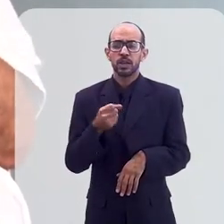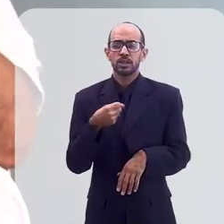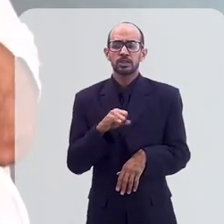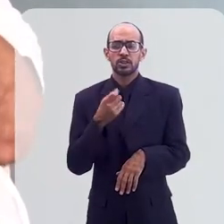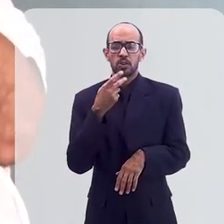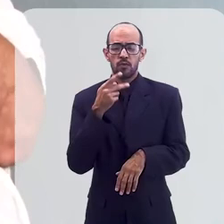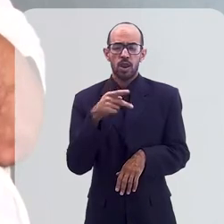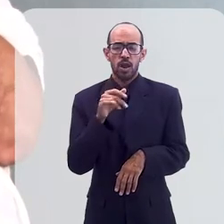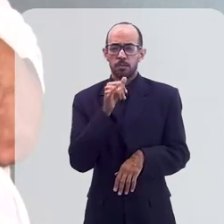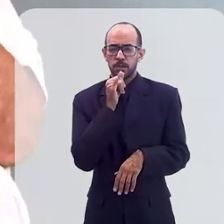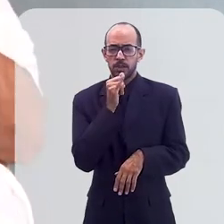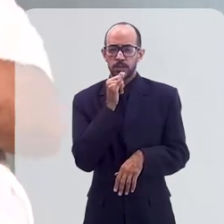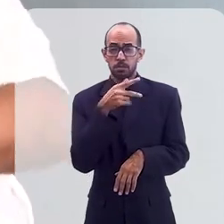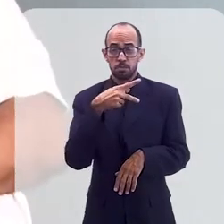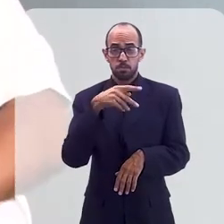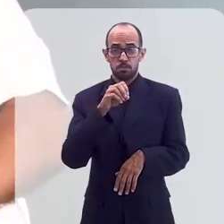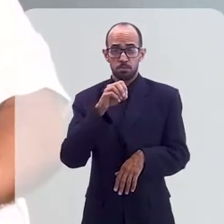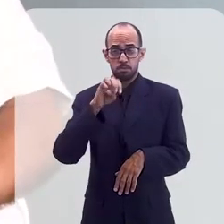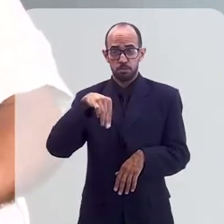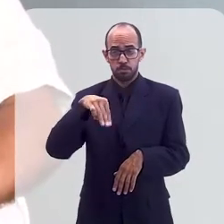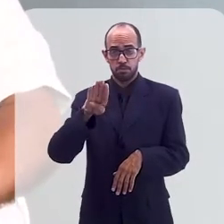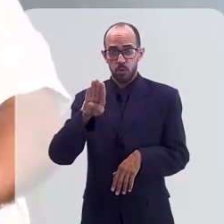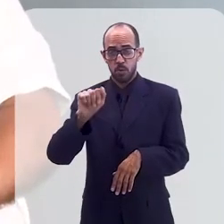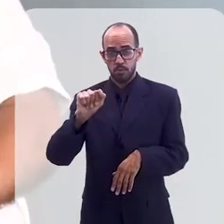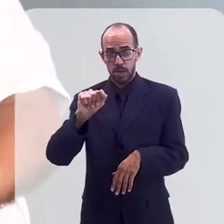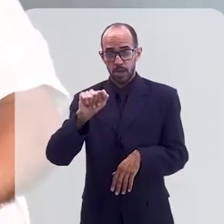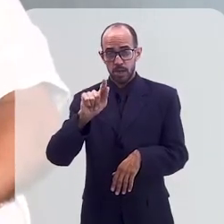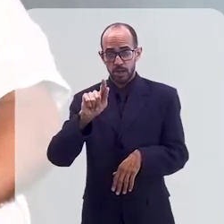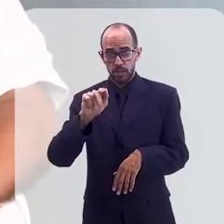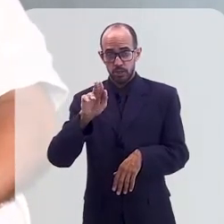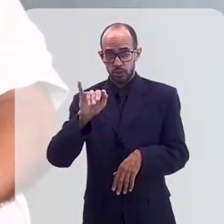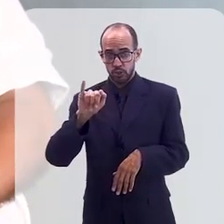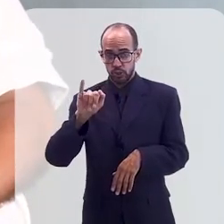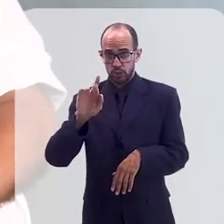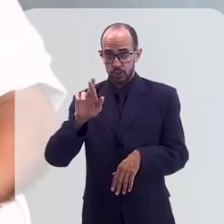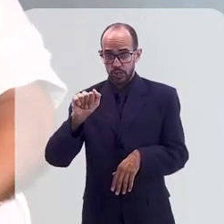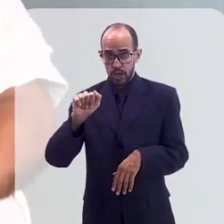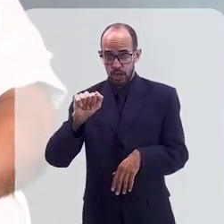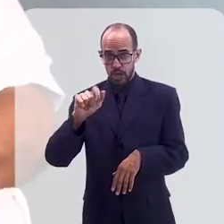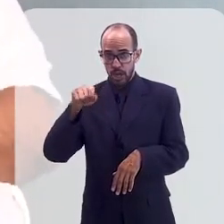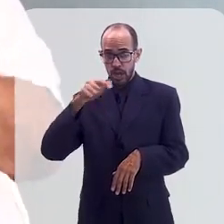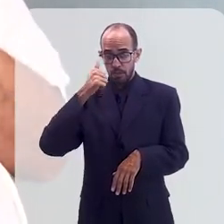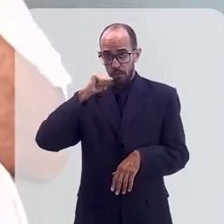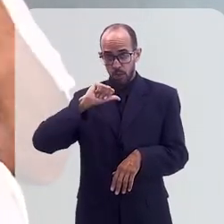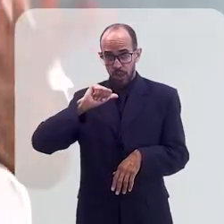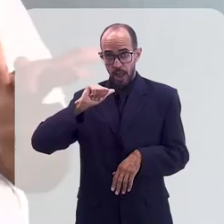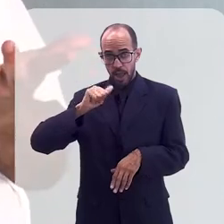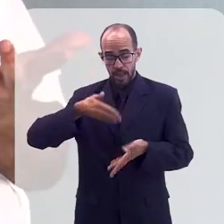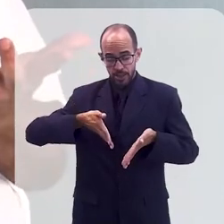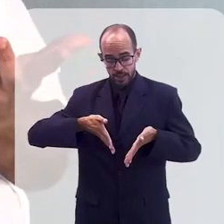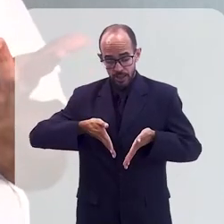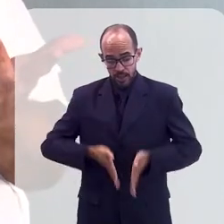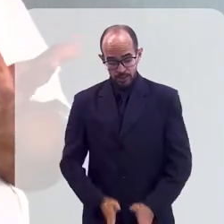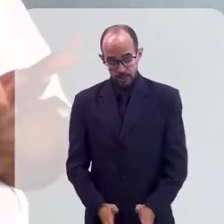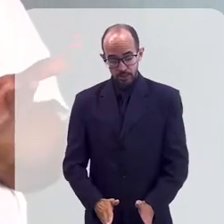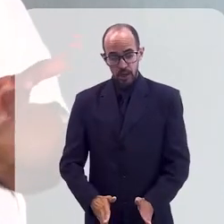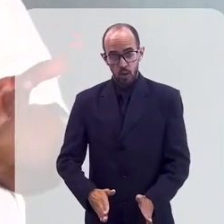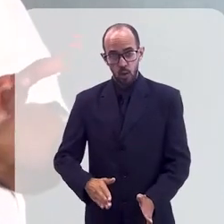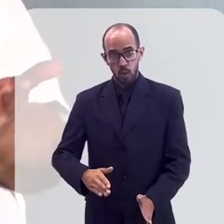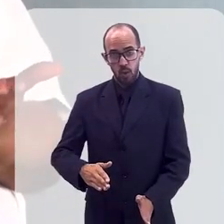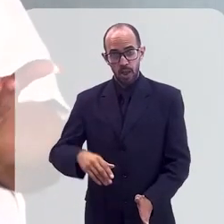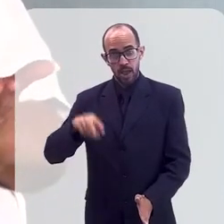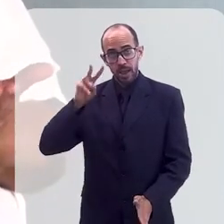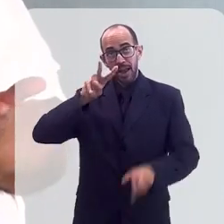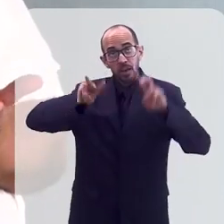Se a gente falar de uma entidade que é uma pombagira, né? É uma mulher que nasceu à frente de sua época, vamos